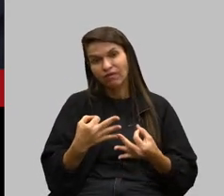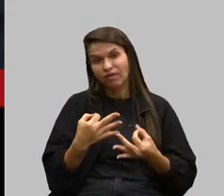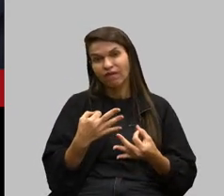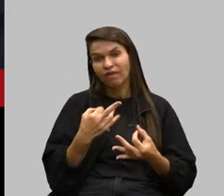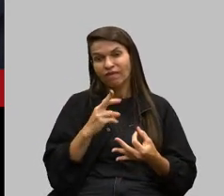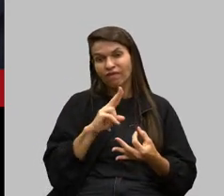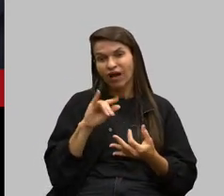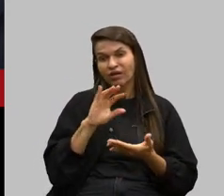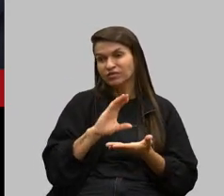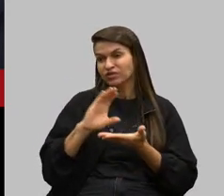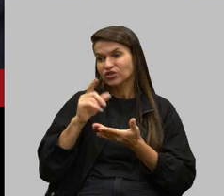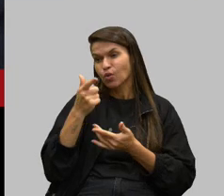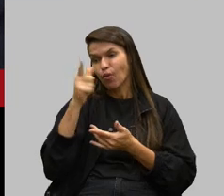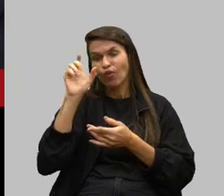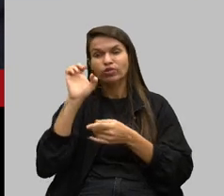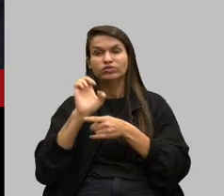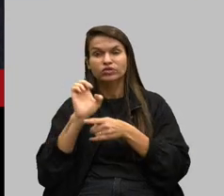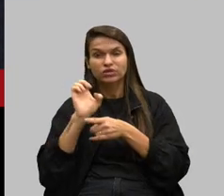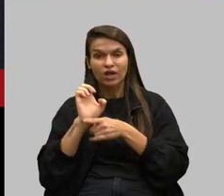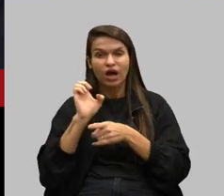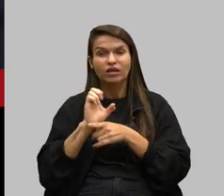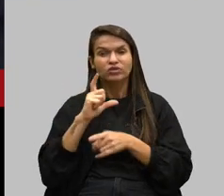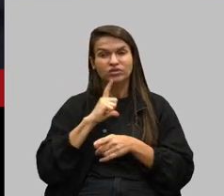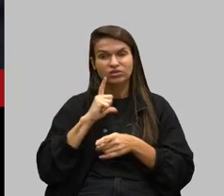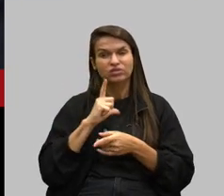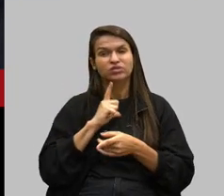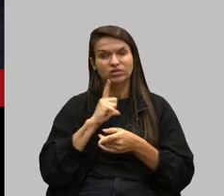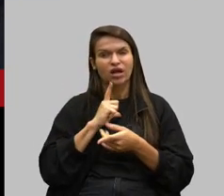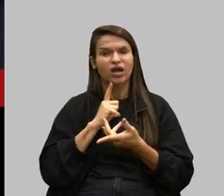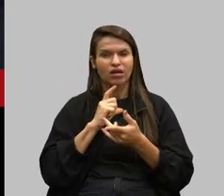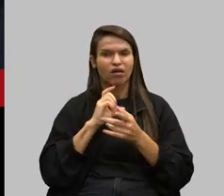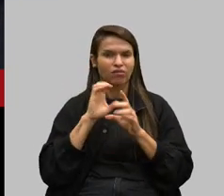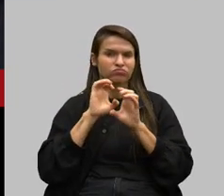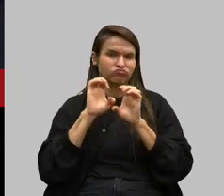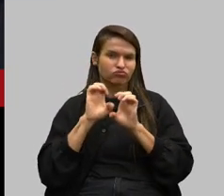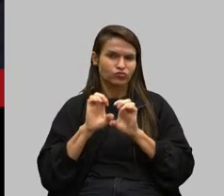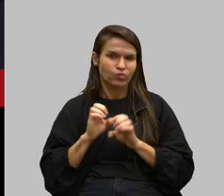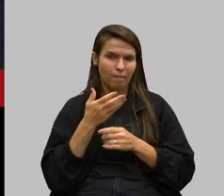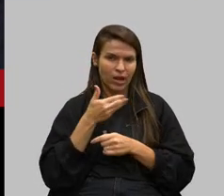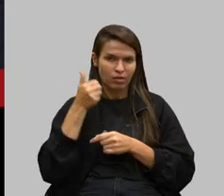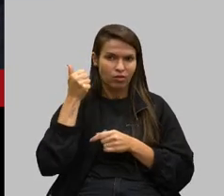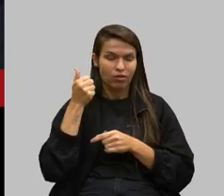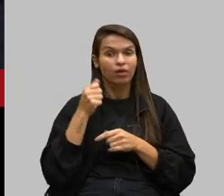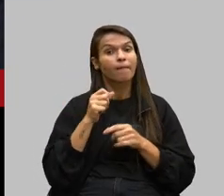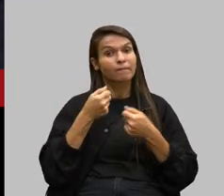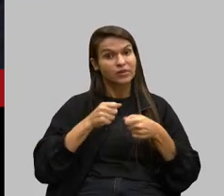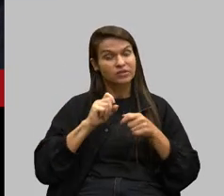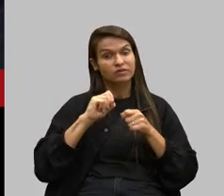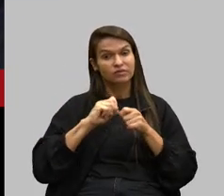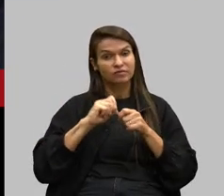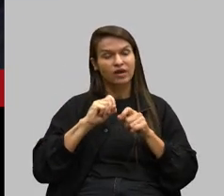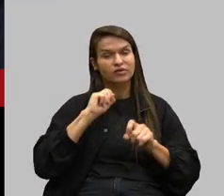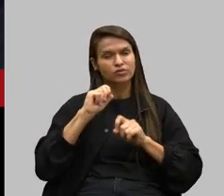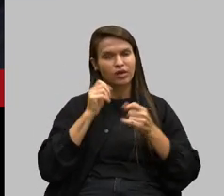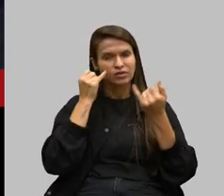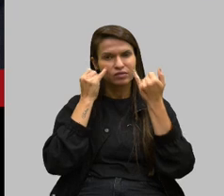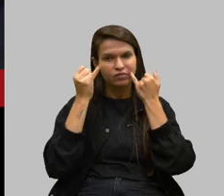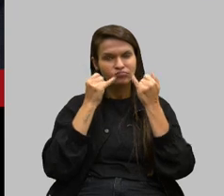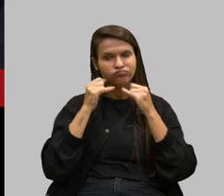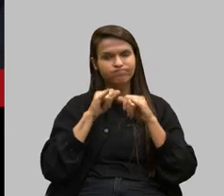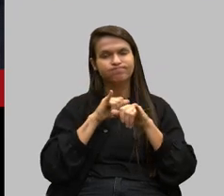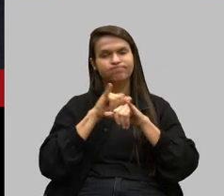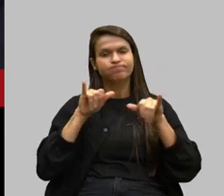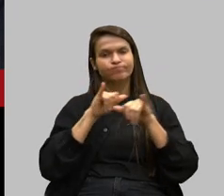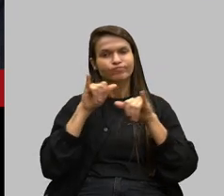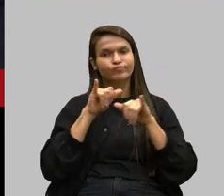em outro estado que tem uma infraestrutura mais adequada então é preciso que a gente faça e essa informação e essa prestação de